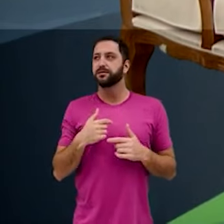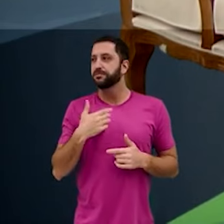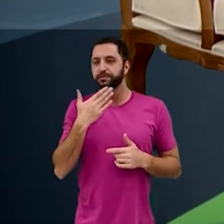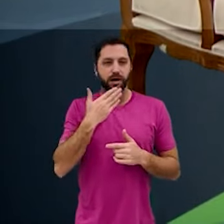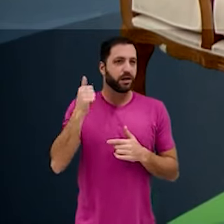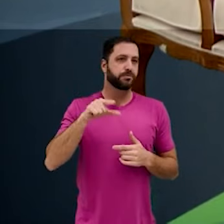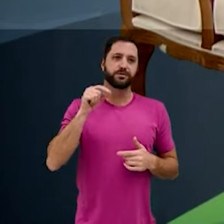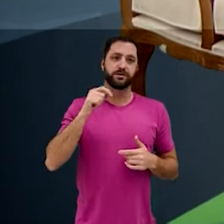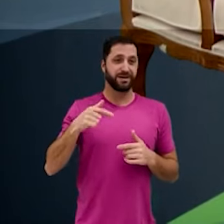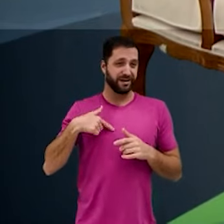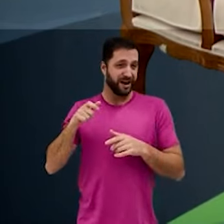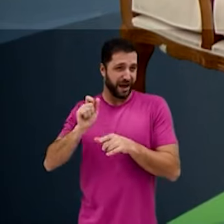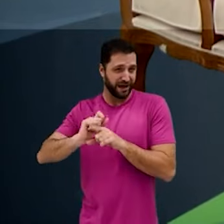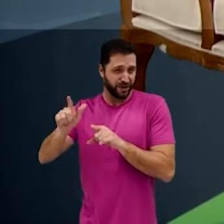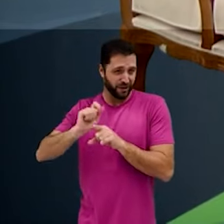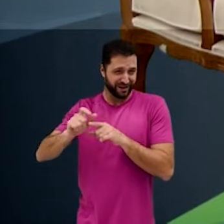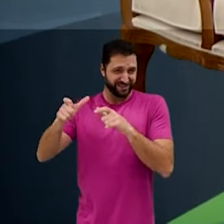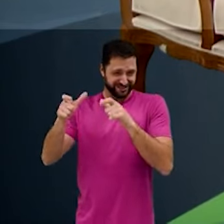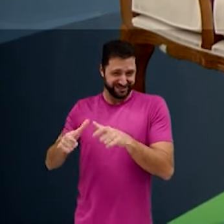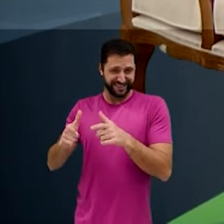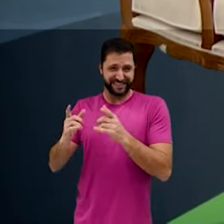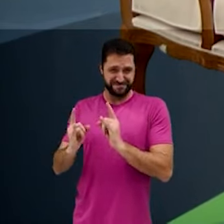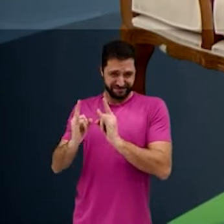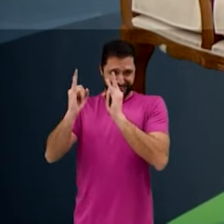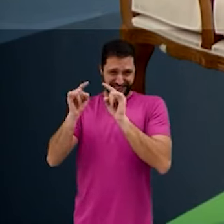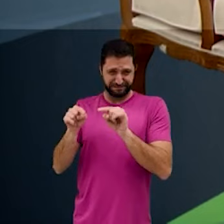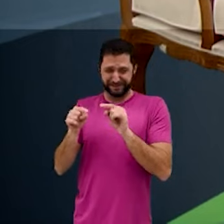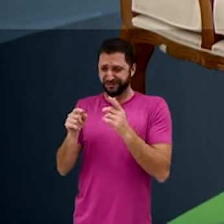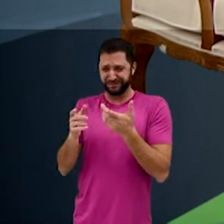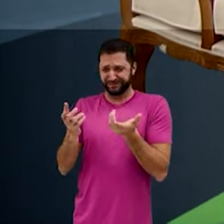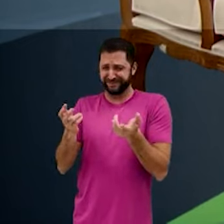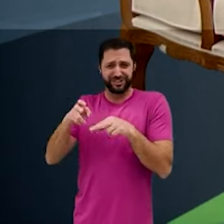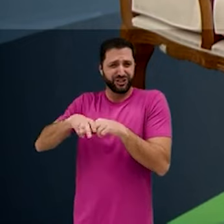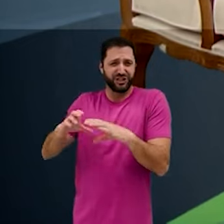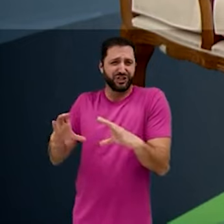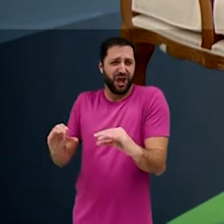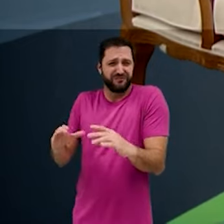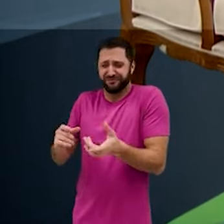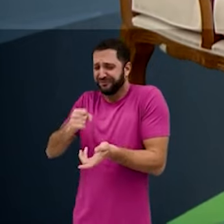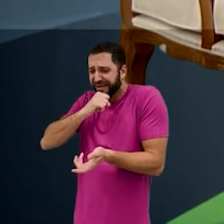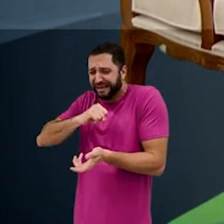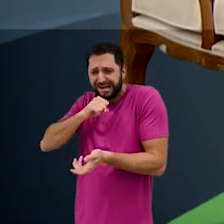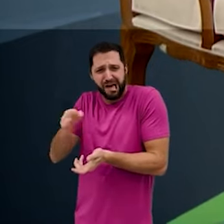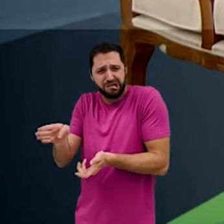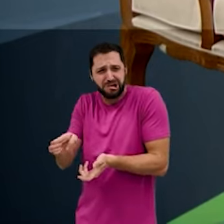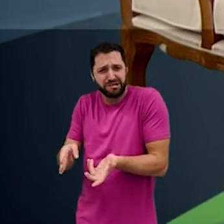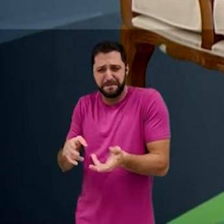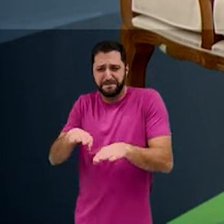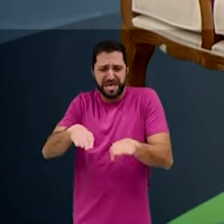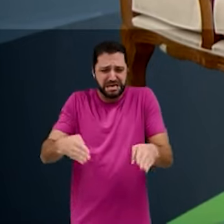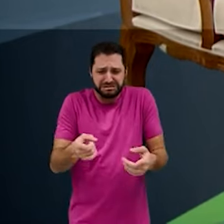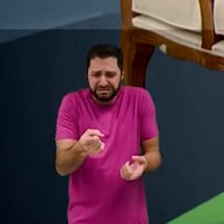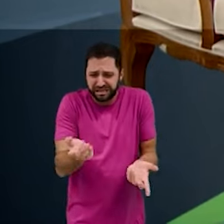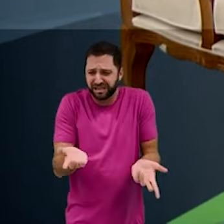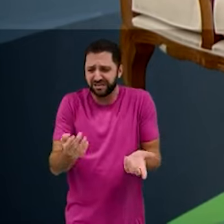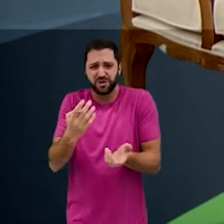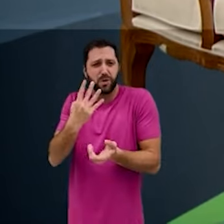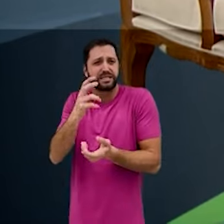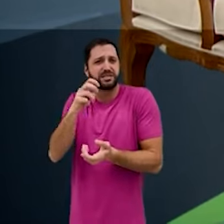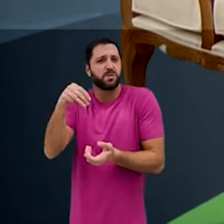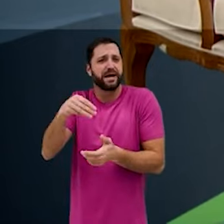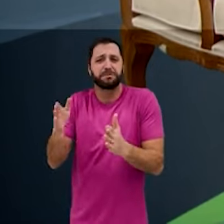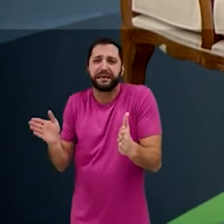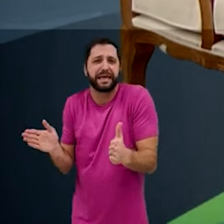coisa. E eu falo, gente, eu fui morar num apartamento que tinha um sofá comido, um colchão, uma mesa, bem, tipo, tinha 45 metros.